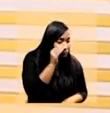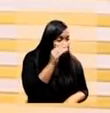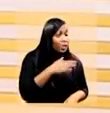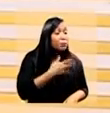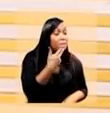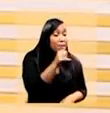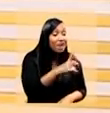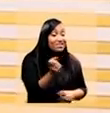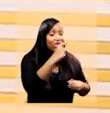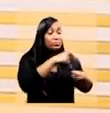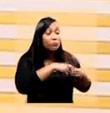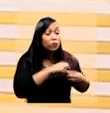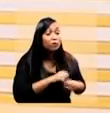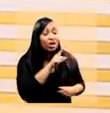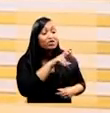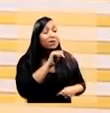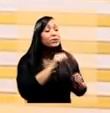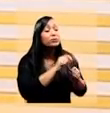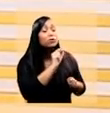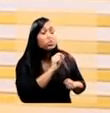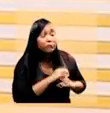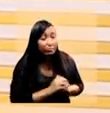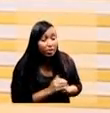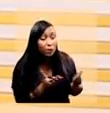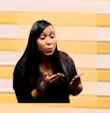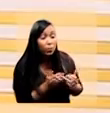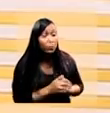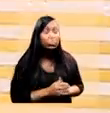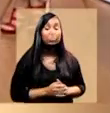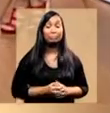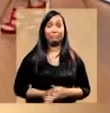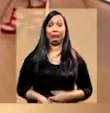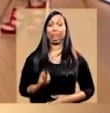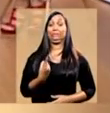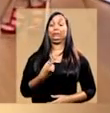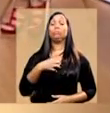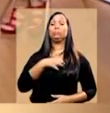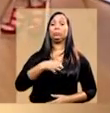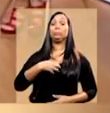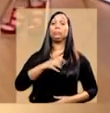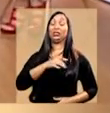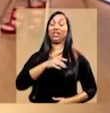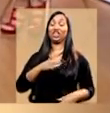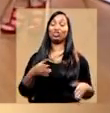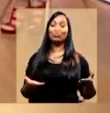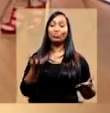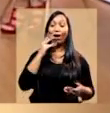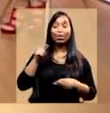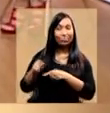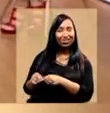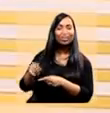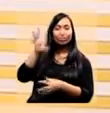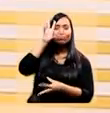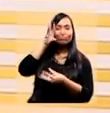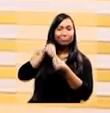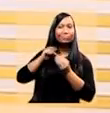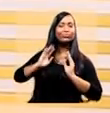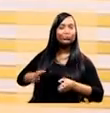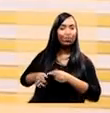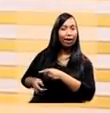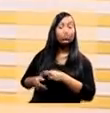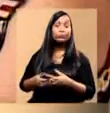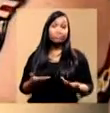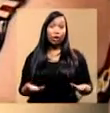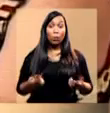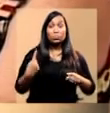assim: "Meu pai está para voltar. O que nós fazemos agora?" Medo, né? A criança, ela já tem noção.